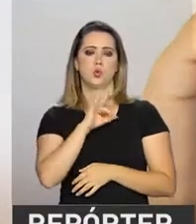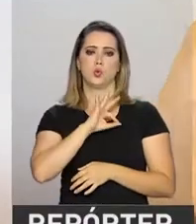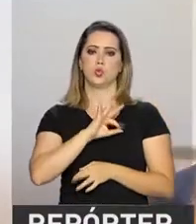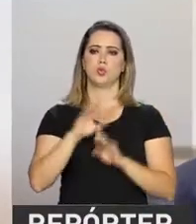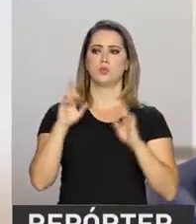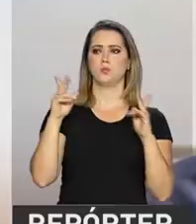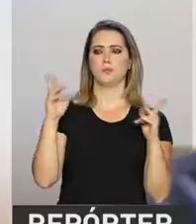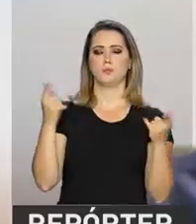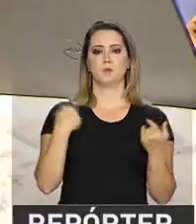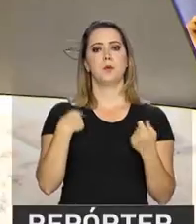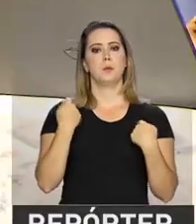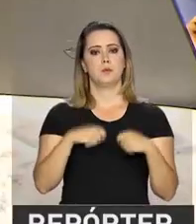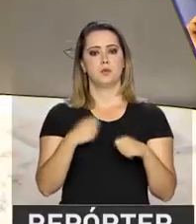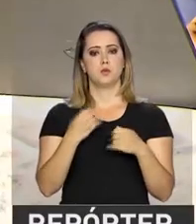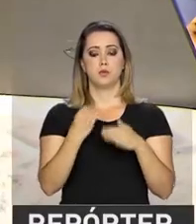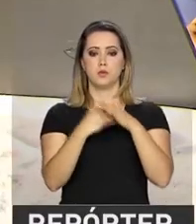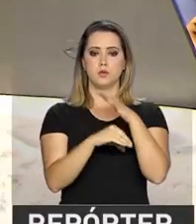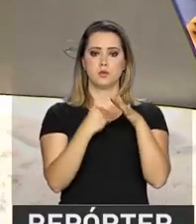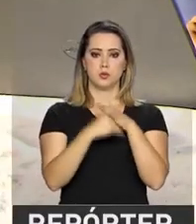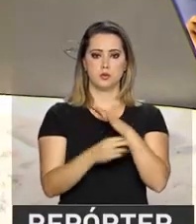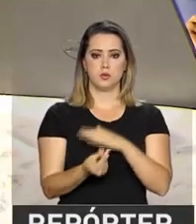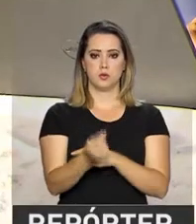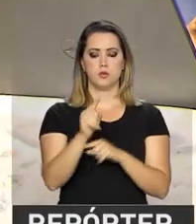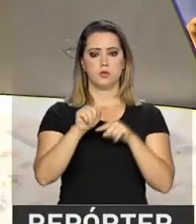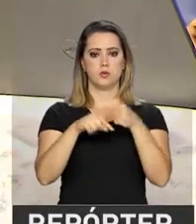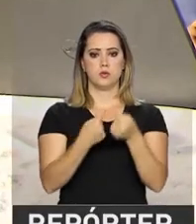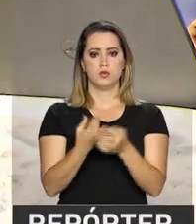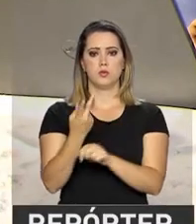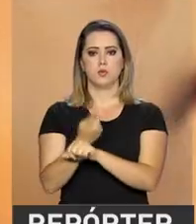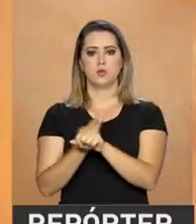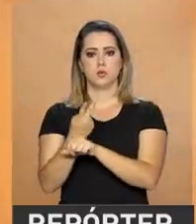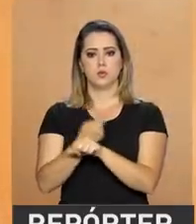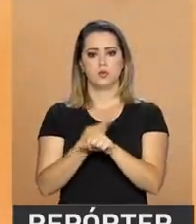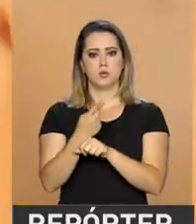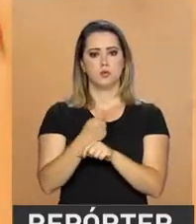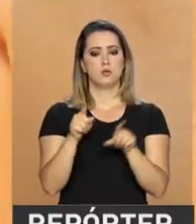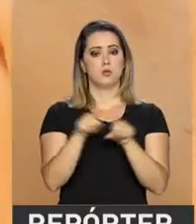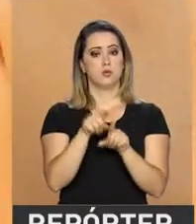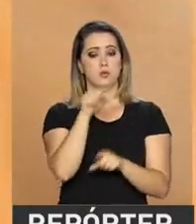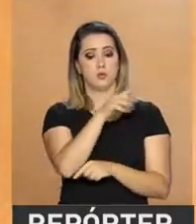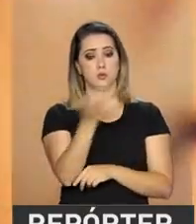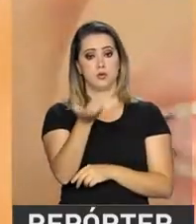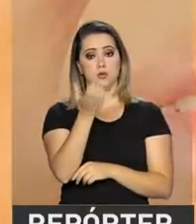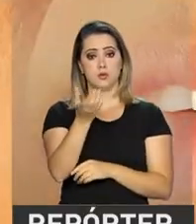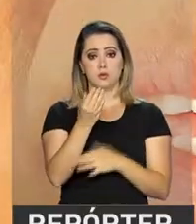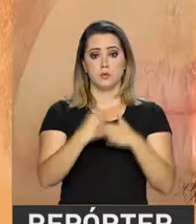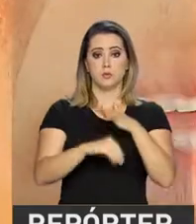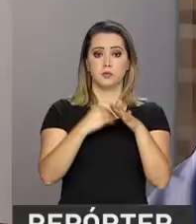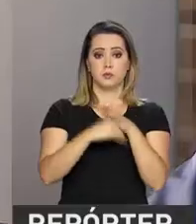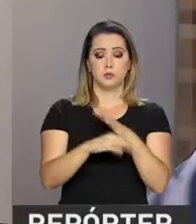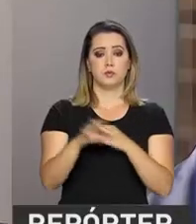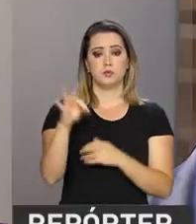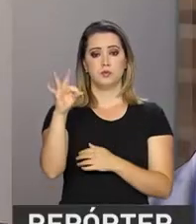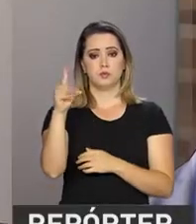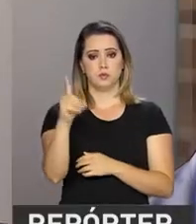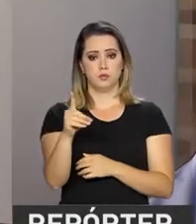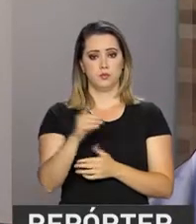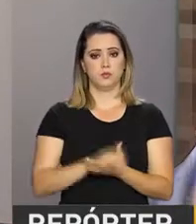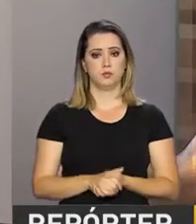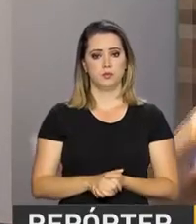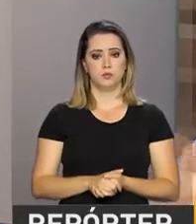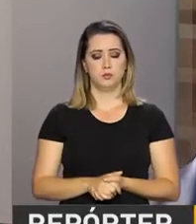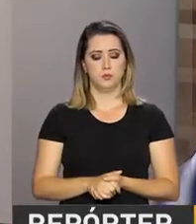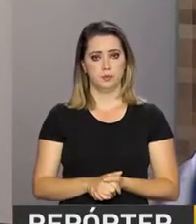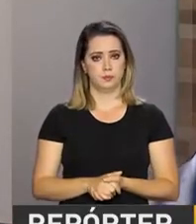complementar os ganhos com investimentos depois de muita pesquisa o coaching decidiu investir no tesouro direto tenho facilidade de